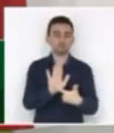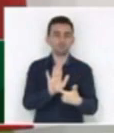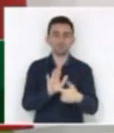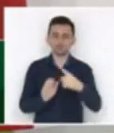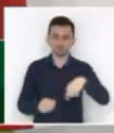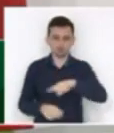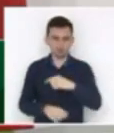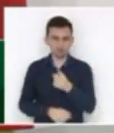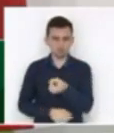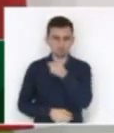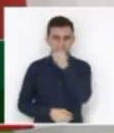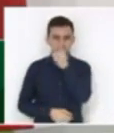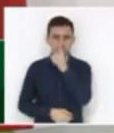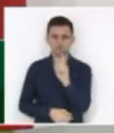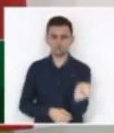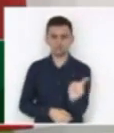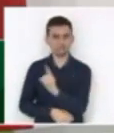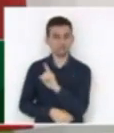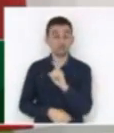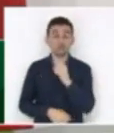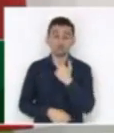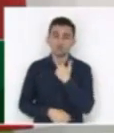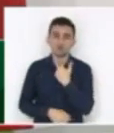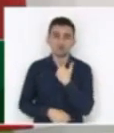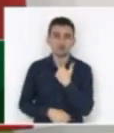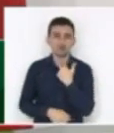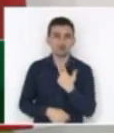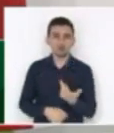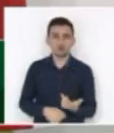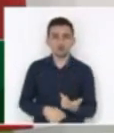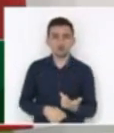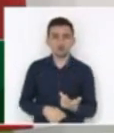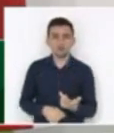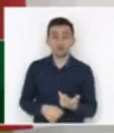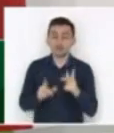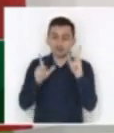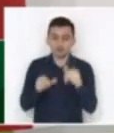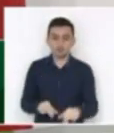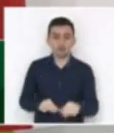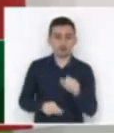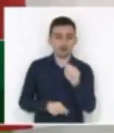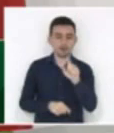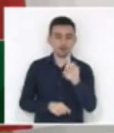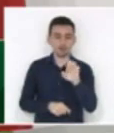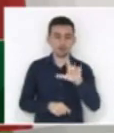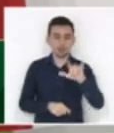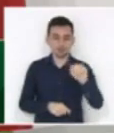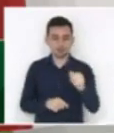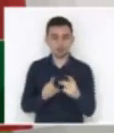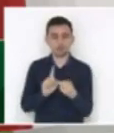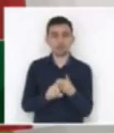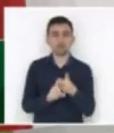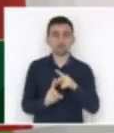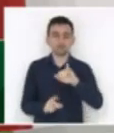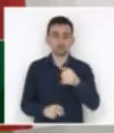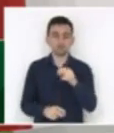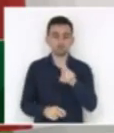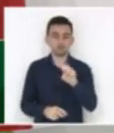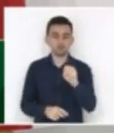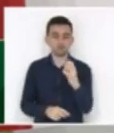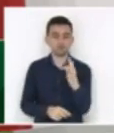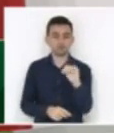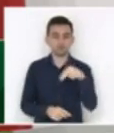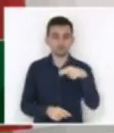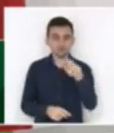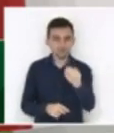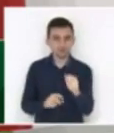calar, e não nos calamos. Assim como Adélia, Justina, Joana, Valdete, Patrícias e